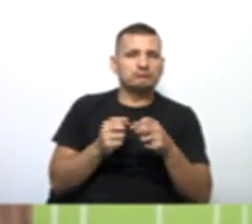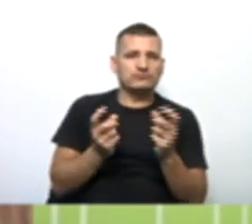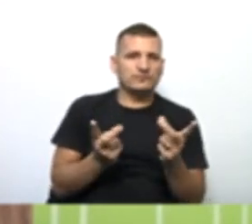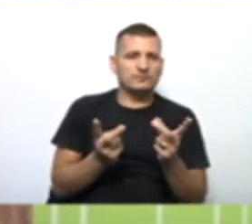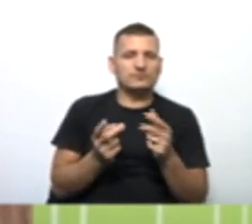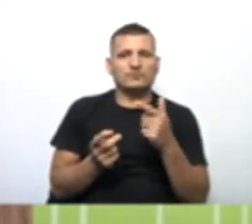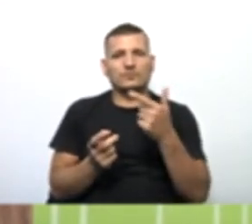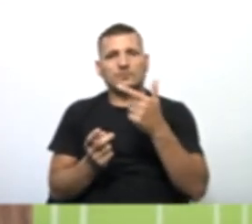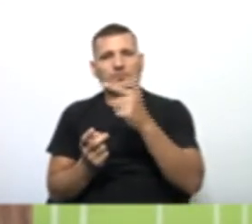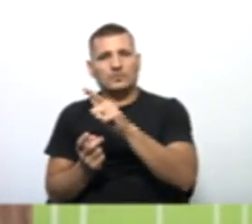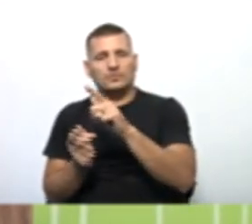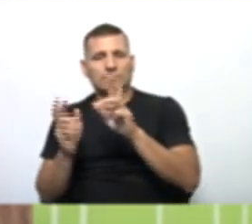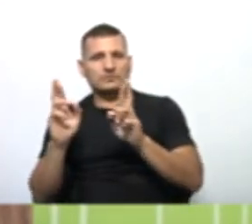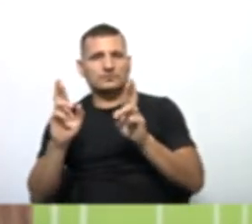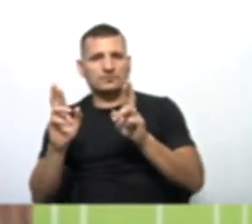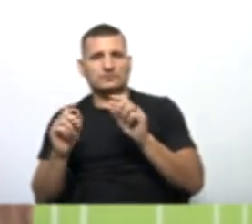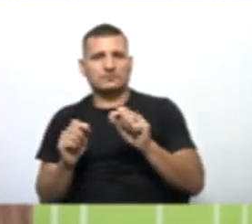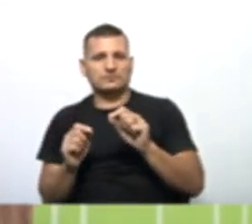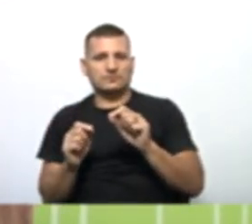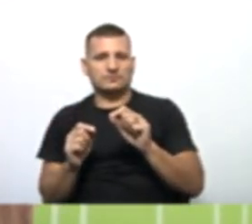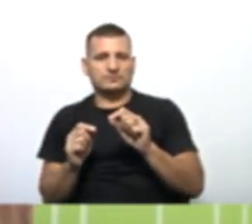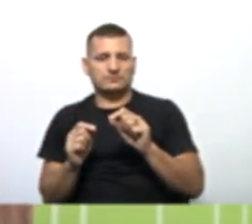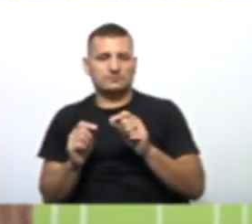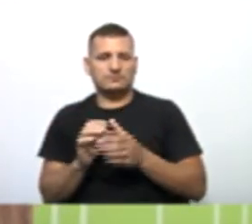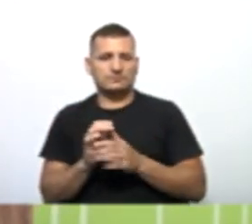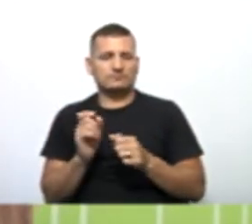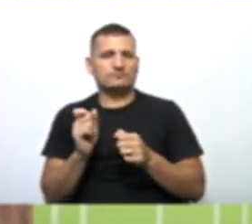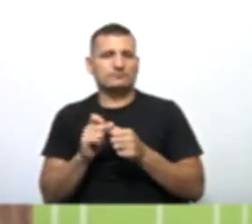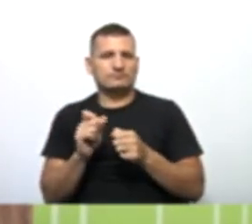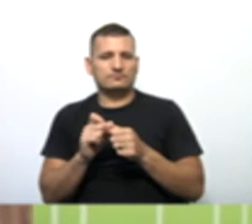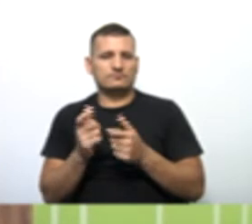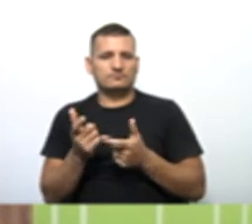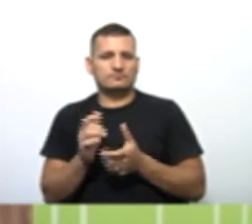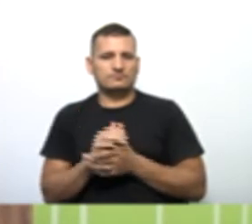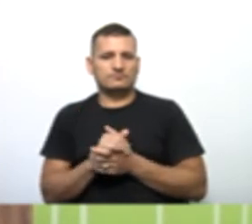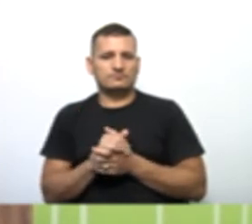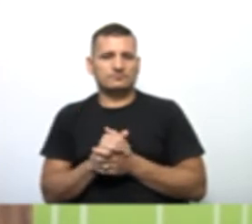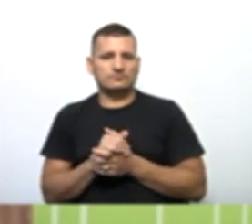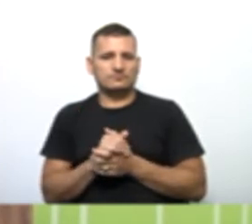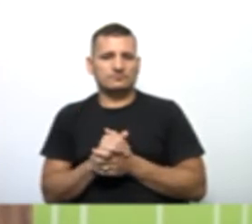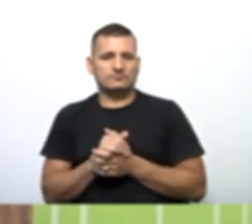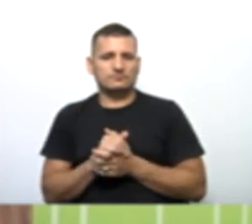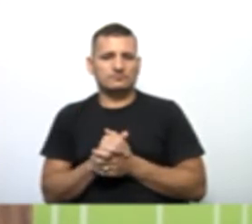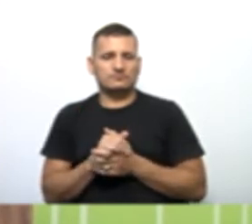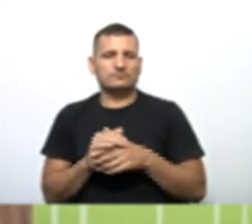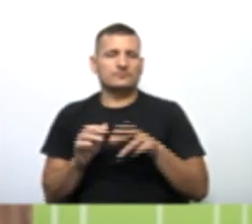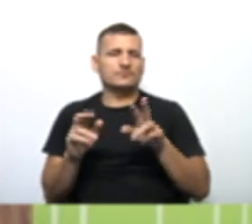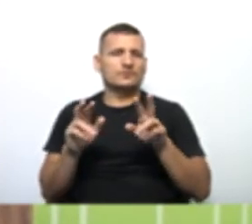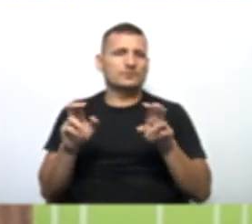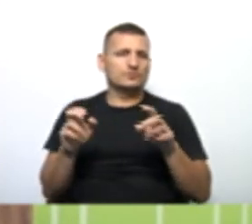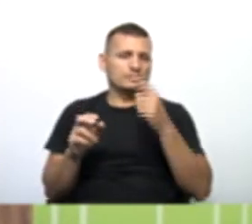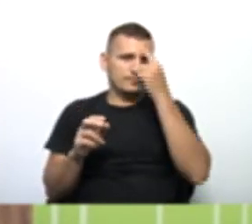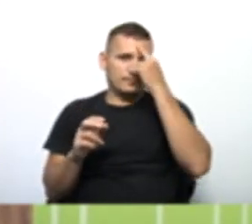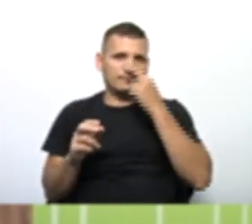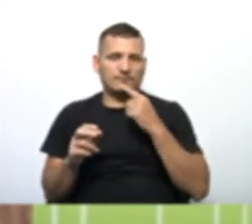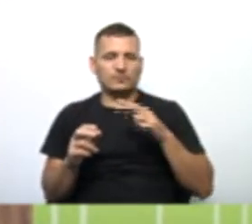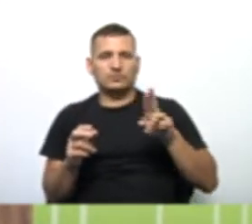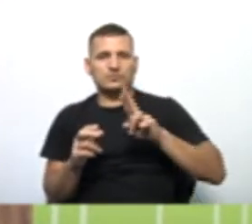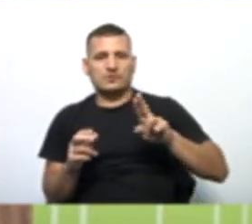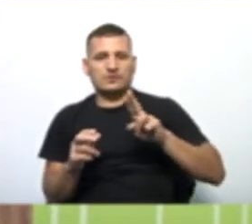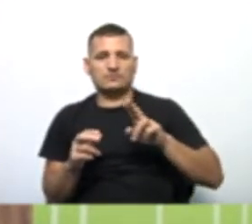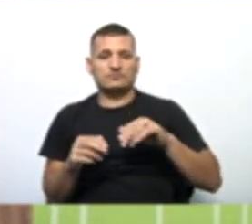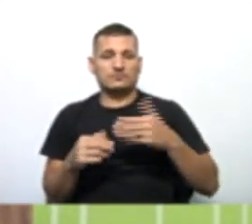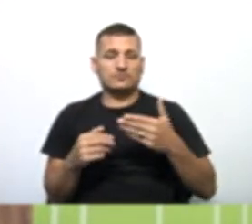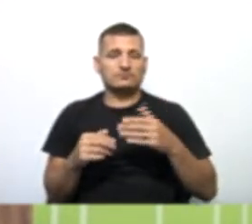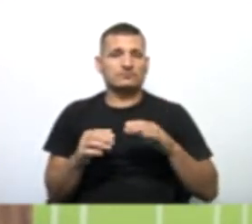é responsável por, sei lá, fazer uma definição sobre um perfil desse usuário. Reparem que isso podem